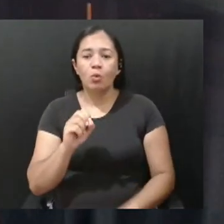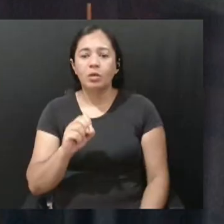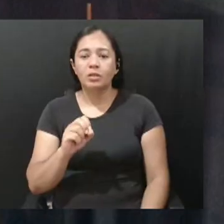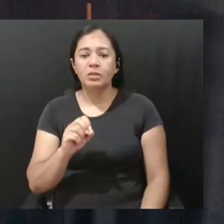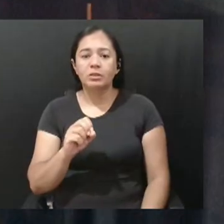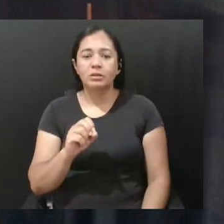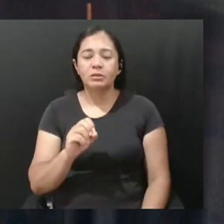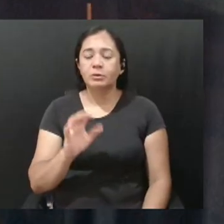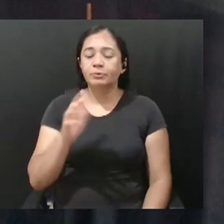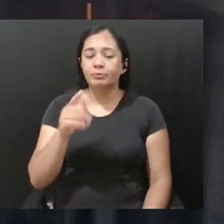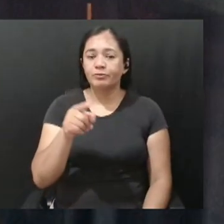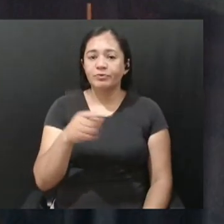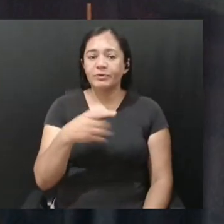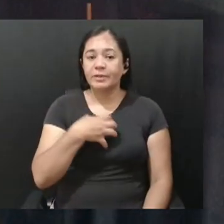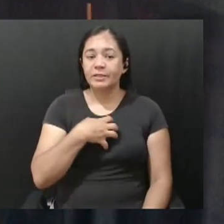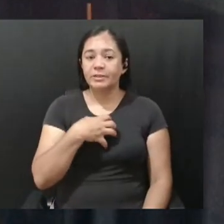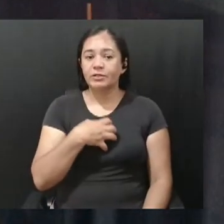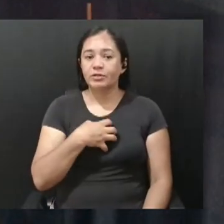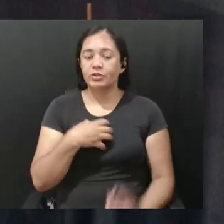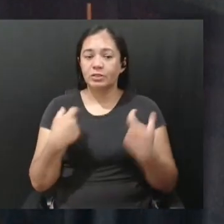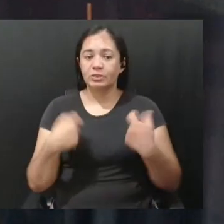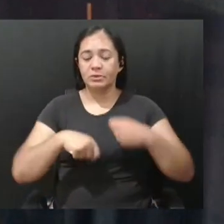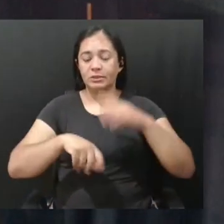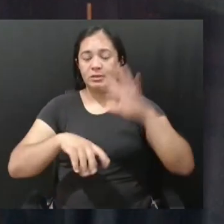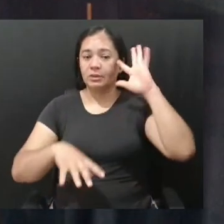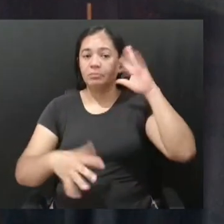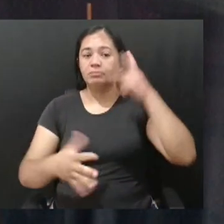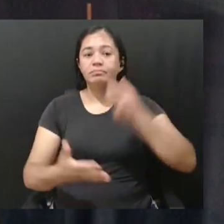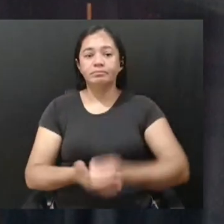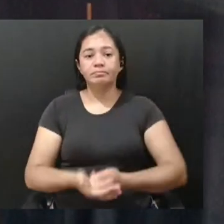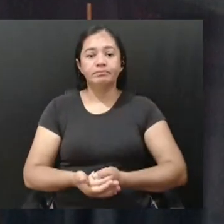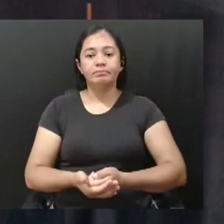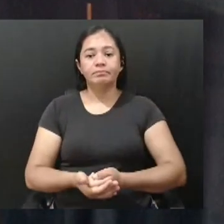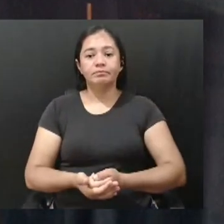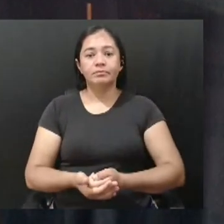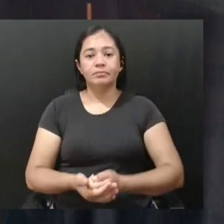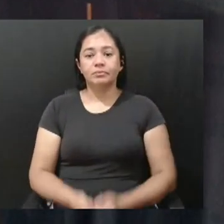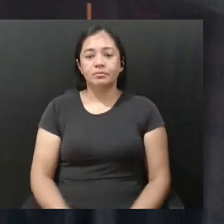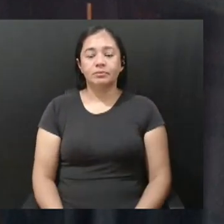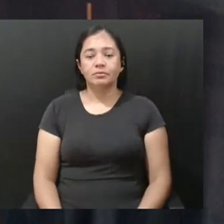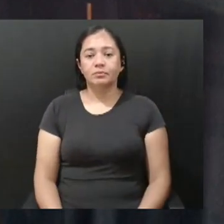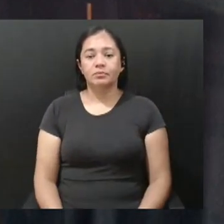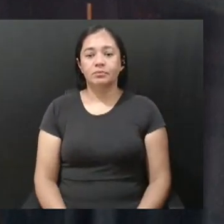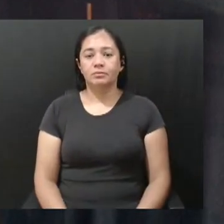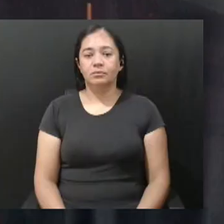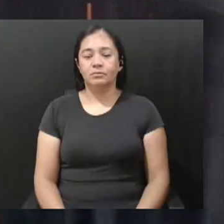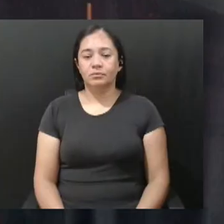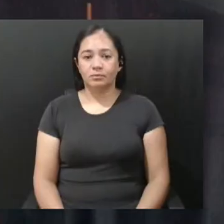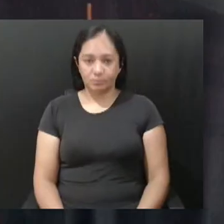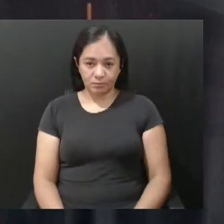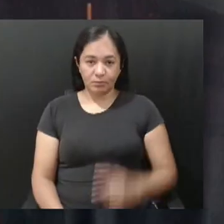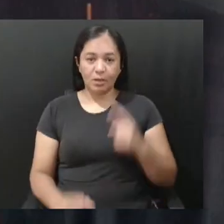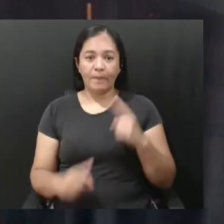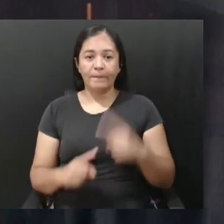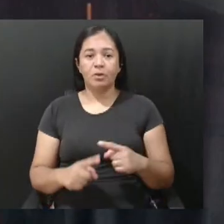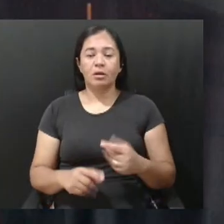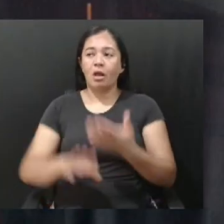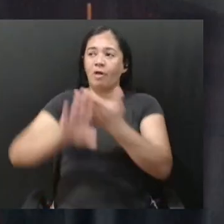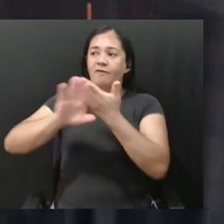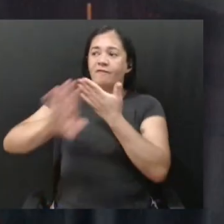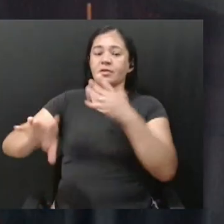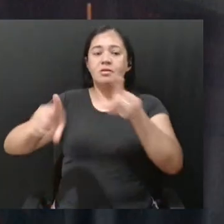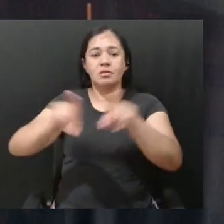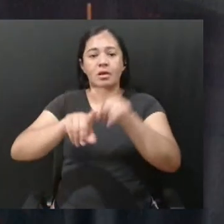tem que fazer essa decisão, Uhum. de tomar essa decisão de se afastar, né, porque se afastar também é um limite, é o que a Isso. gente